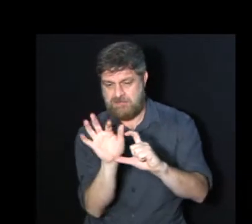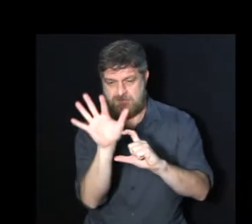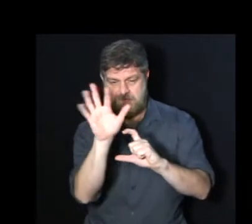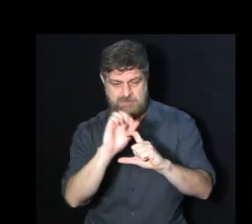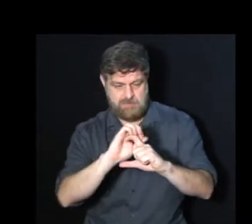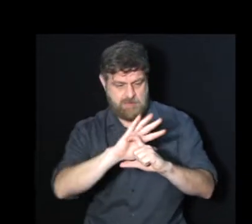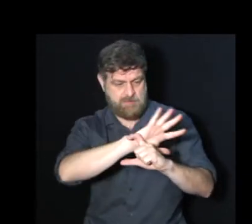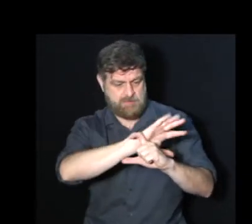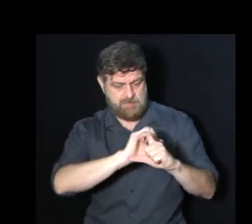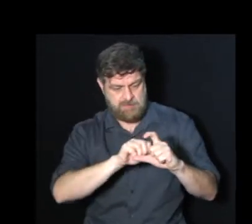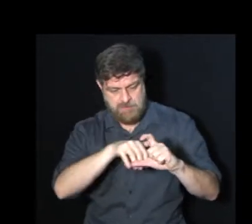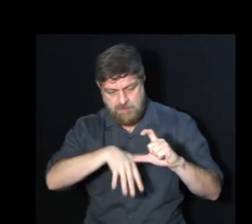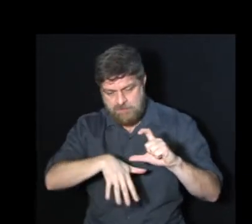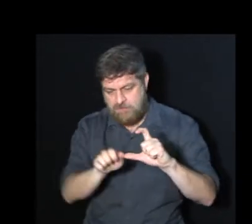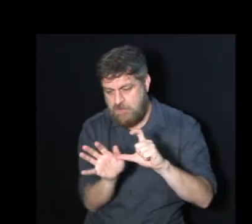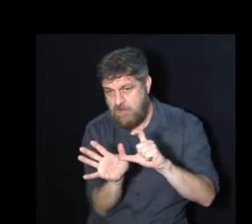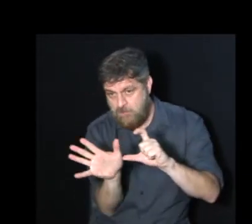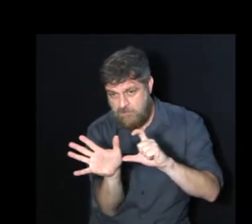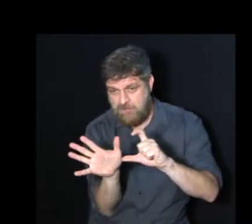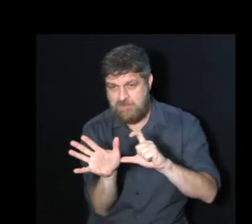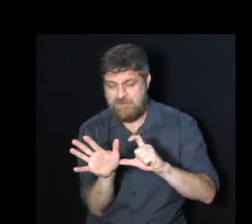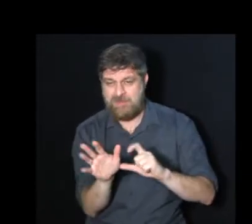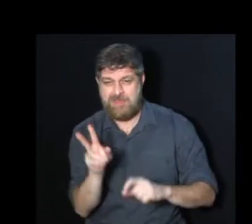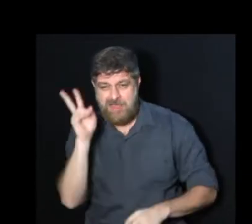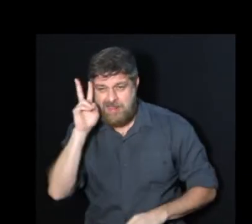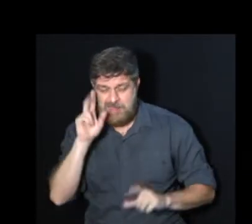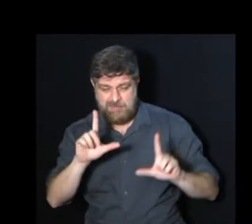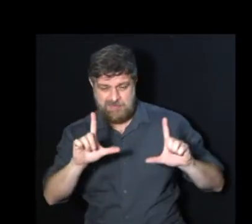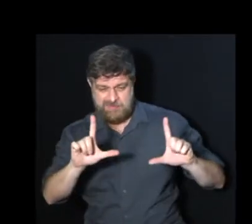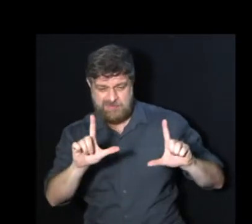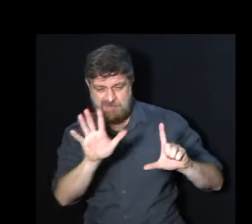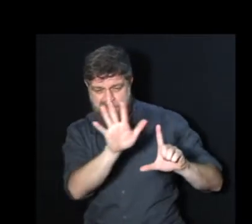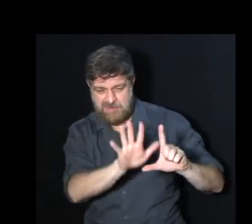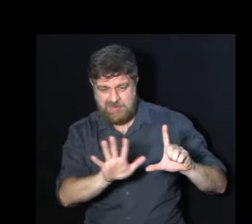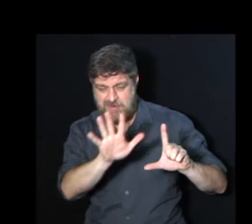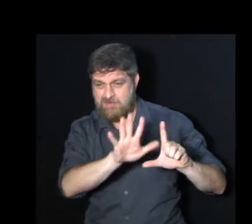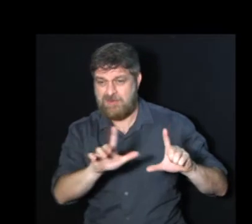se relaciona com a identidade,